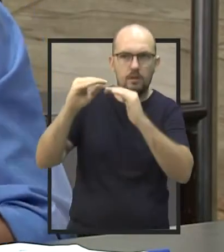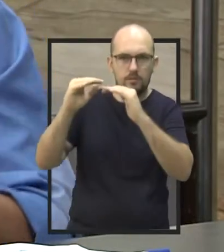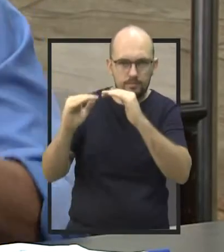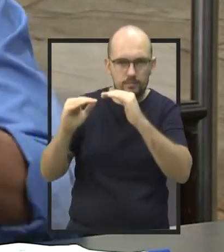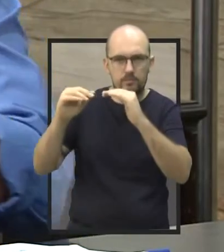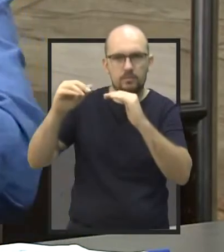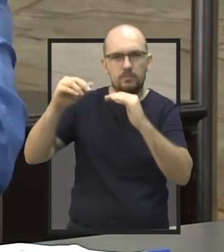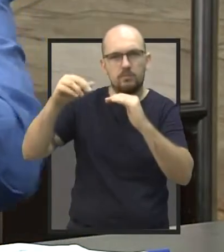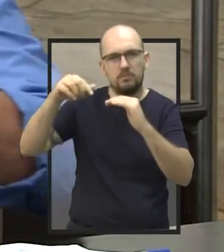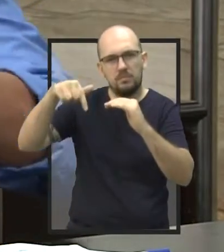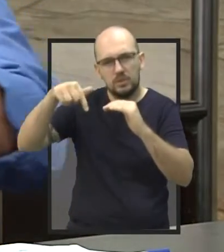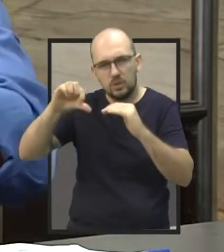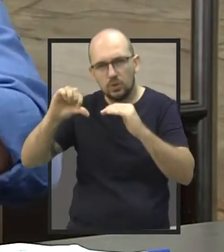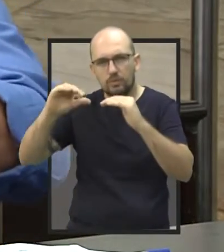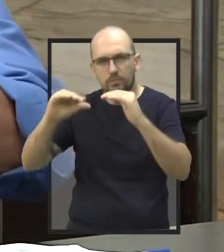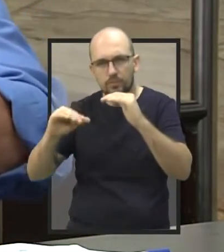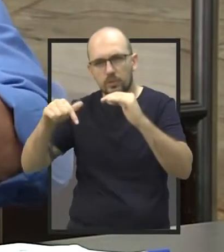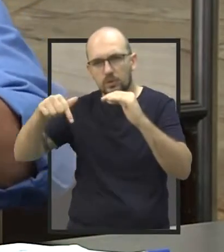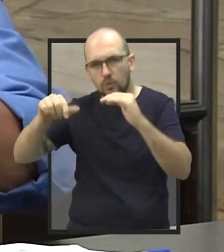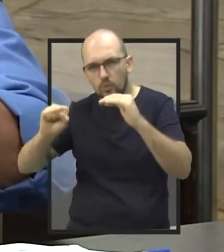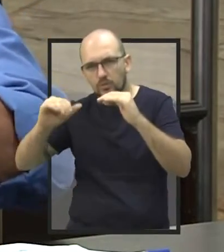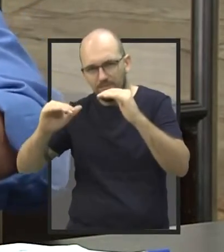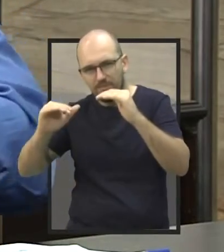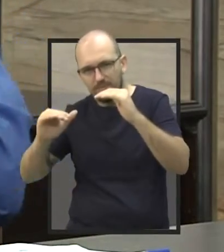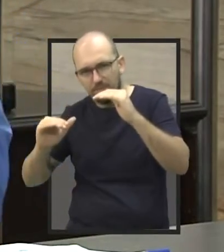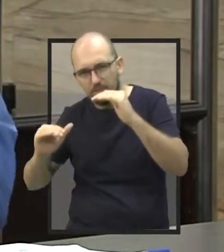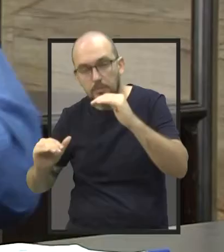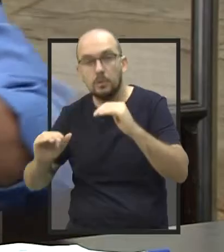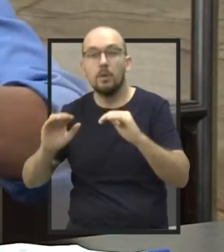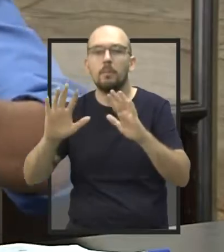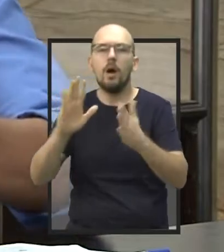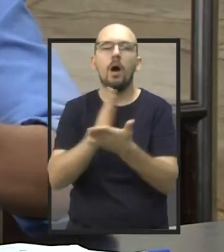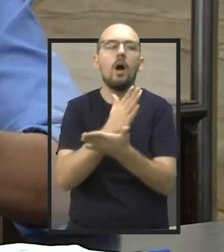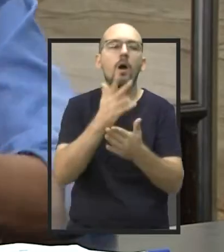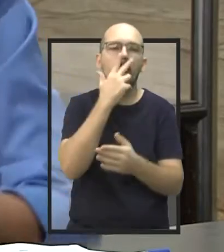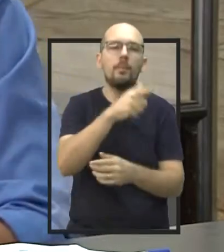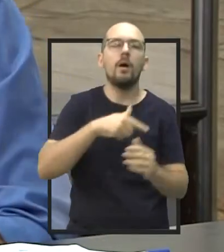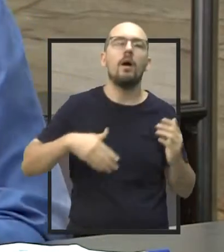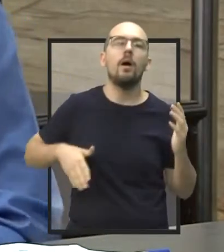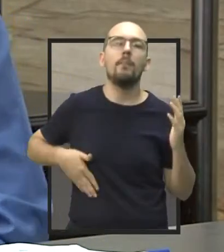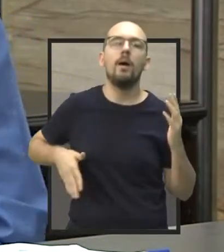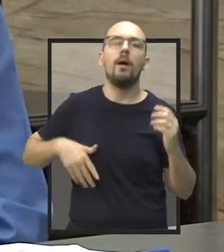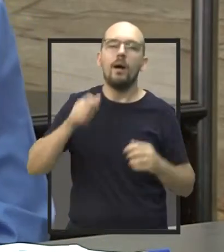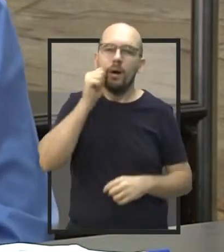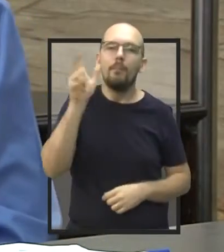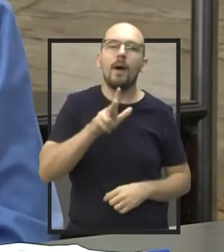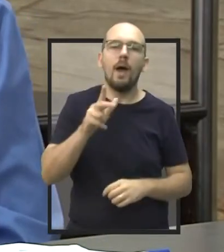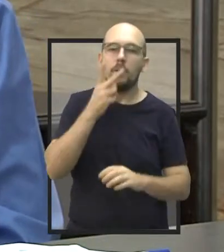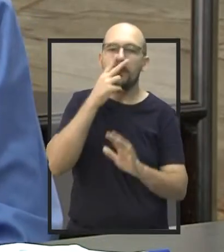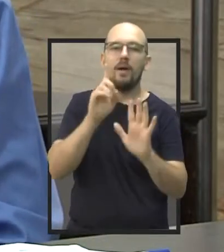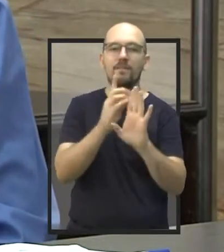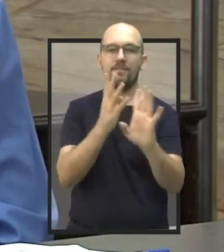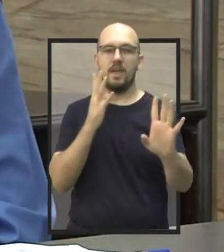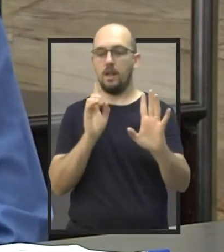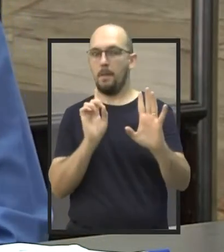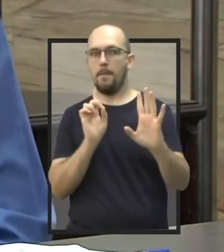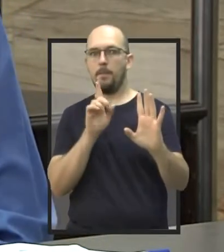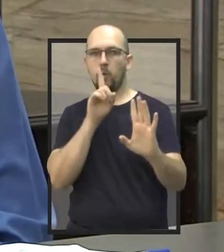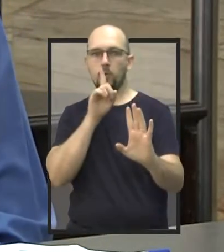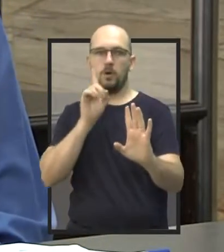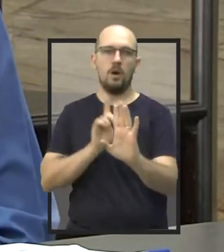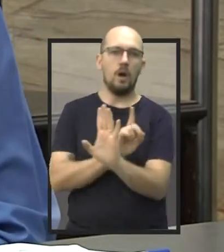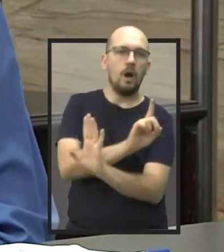sendo vacinados, mas nesse meio nós sabemos que tem gente que quer furar a fila. Então, o tribunal fez